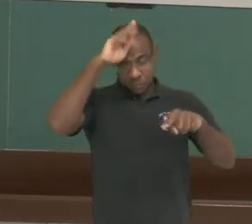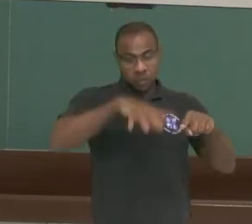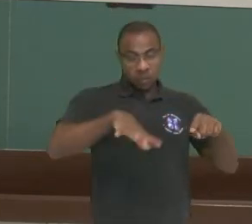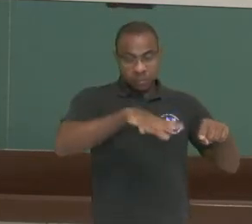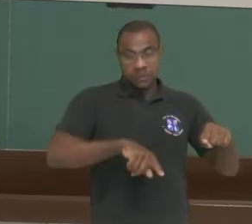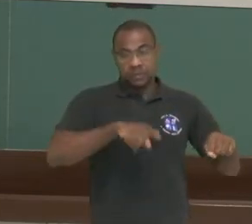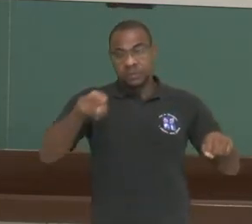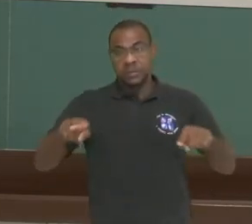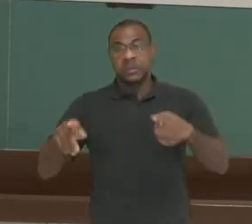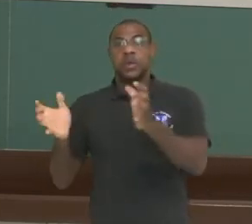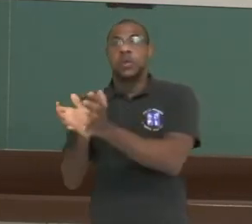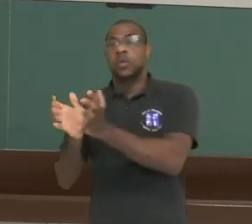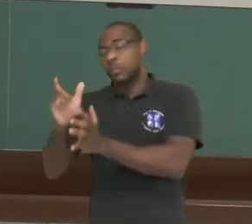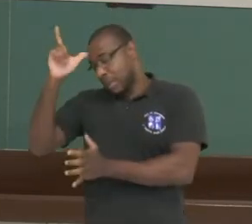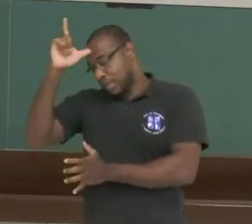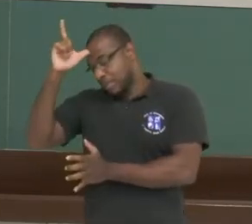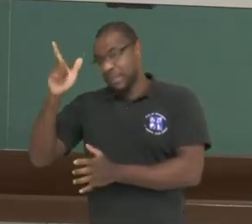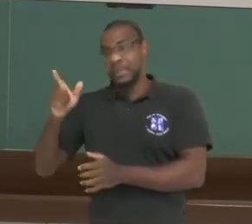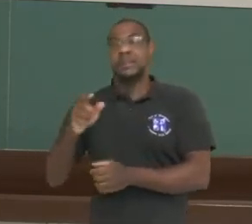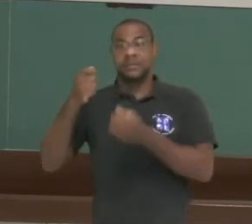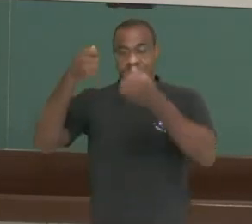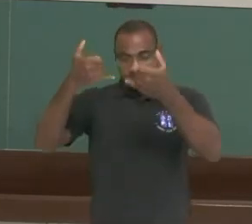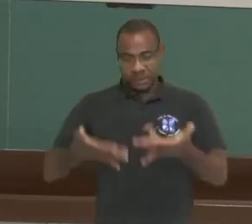voltamos, corrigimos junto.